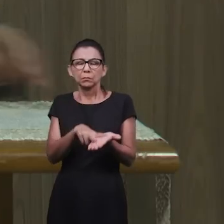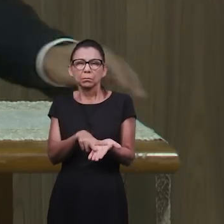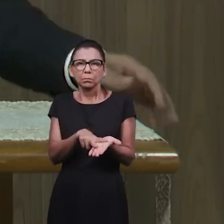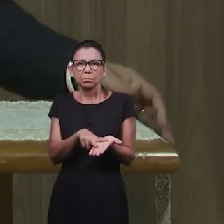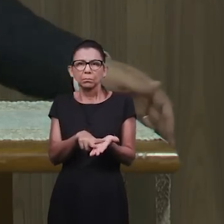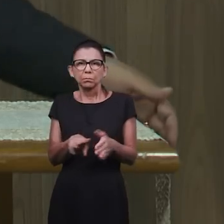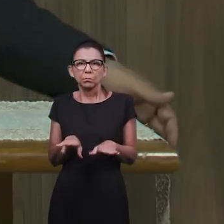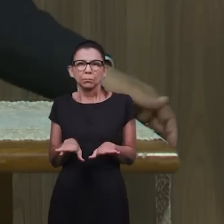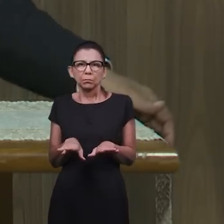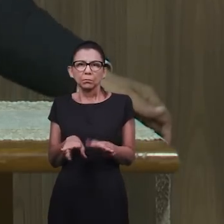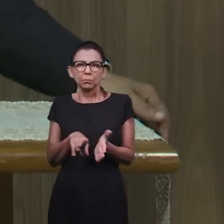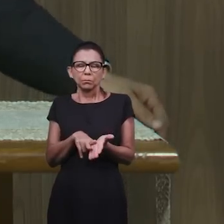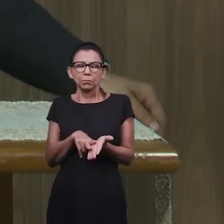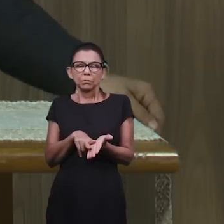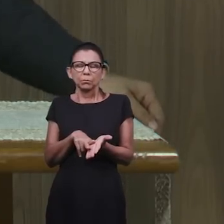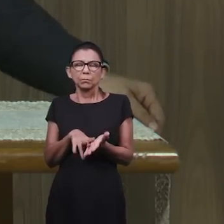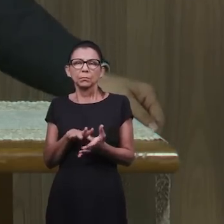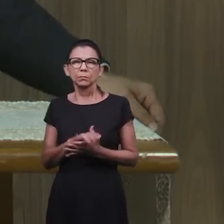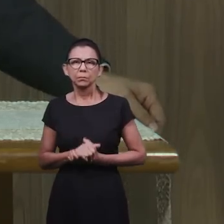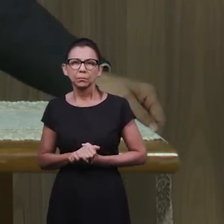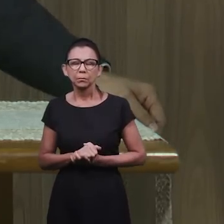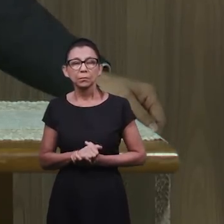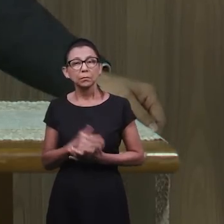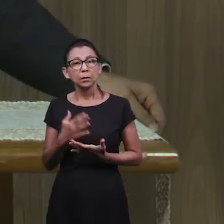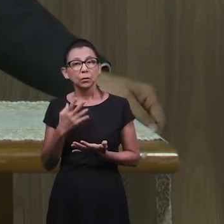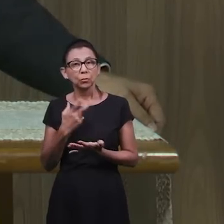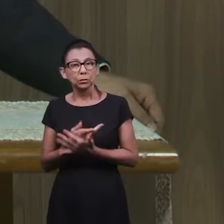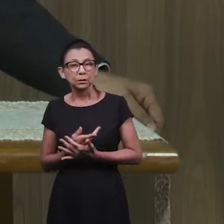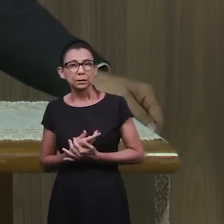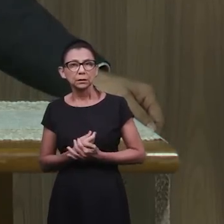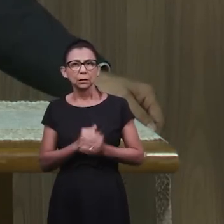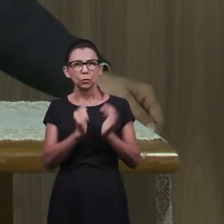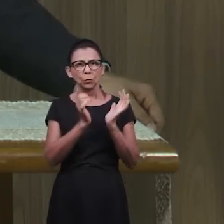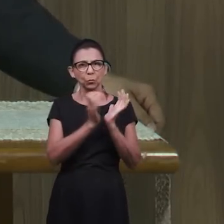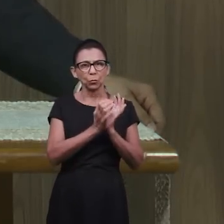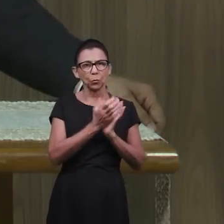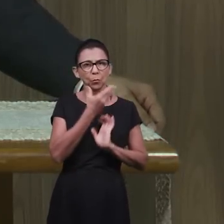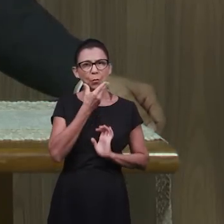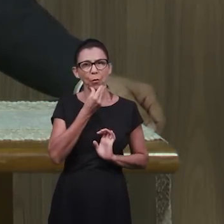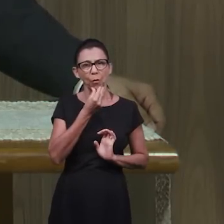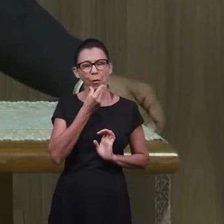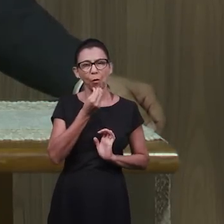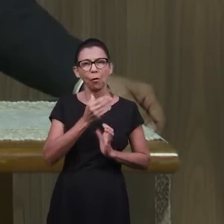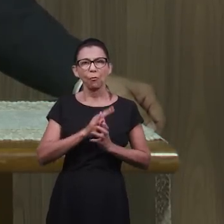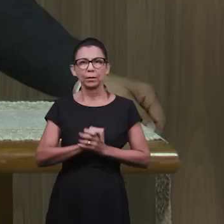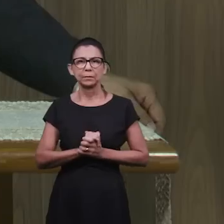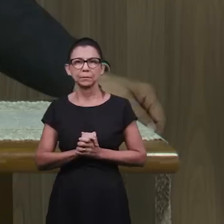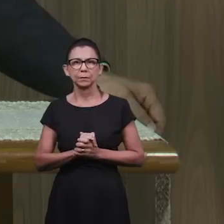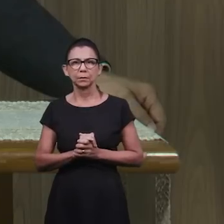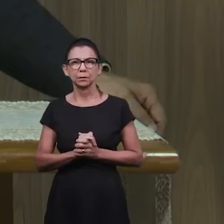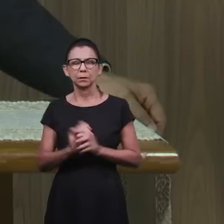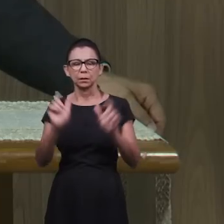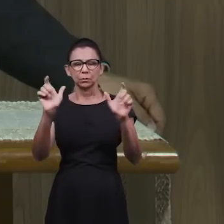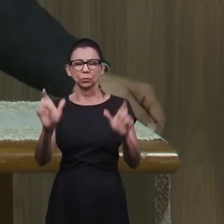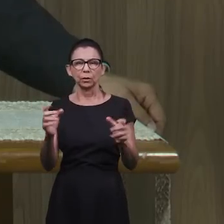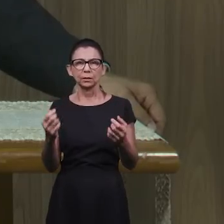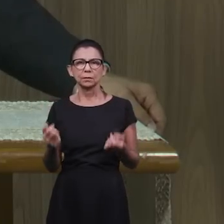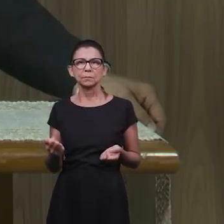ele foi conduzido até o Senhor Jesus. Ali um grupo de homens o